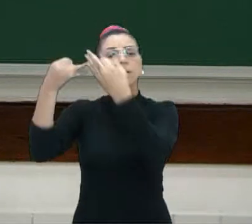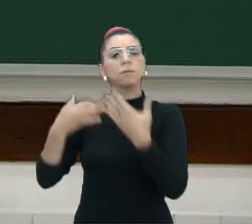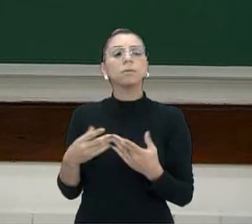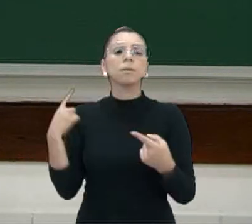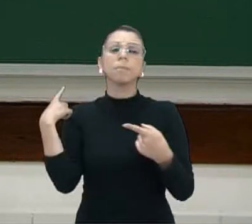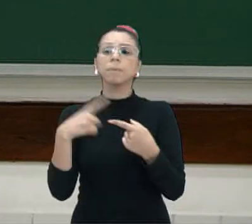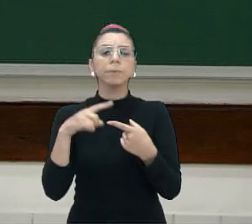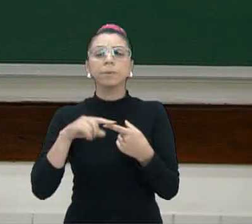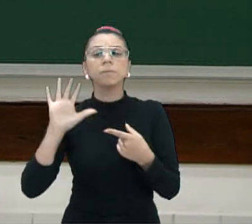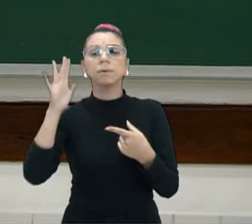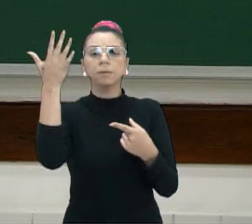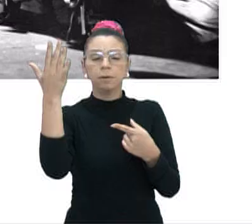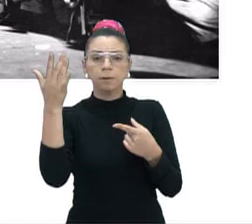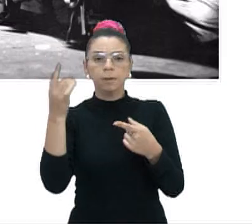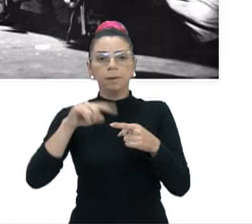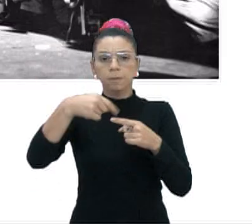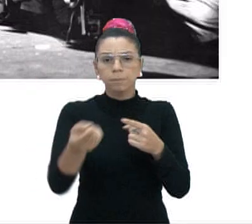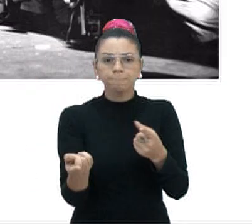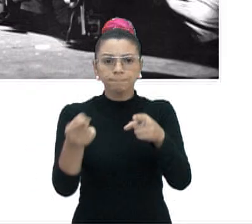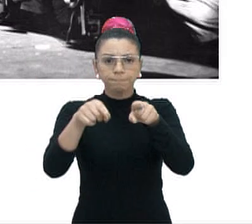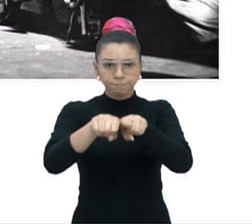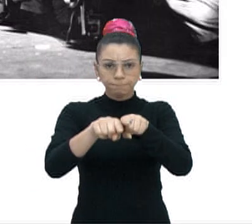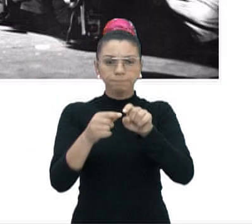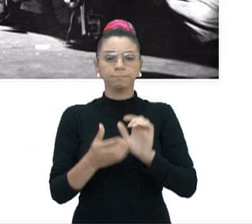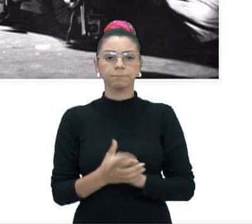por que isso acontece. Volto já.